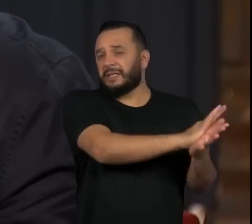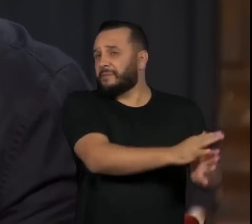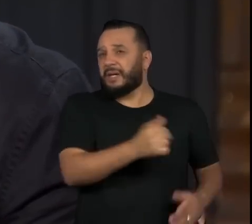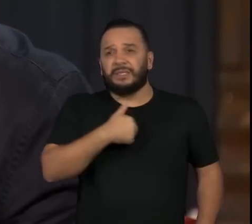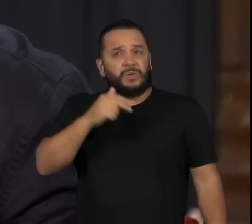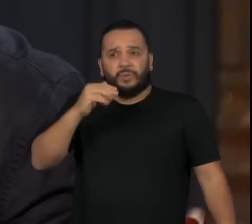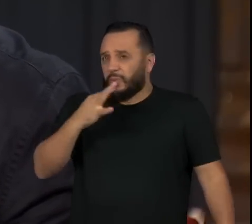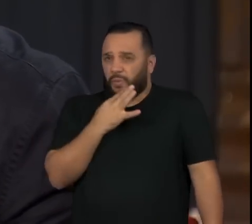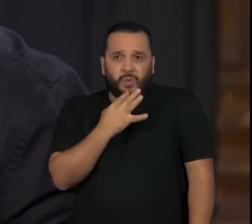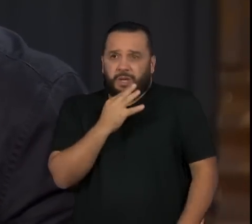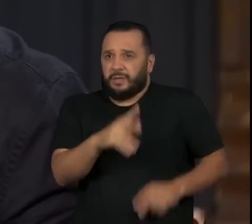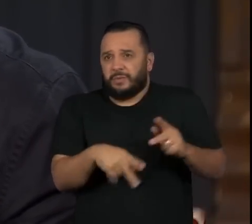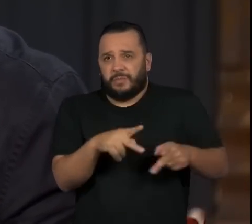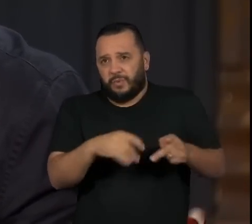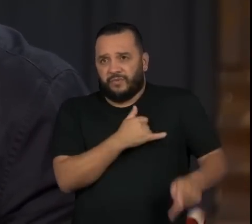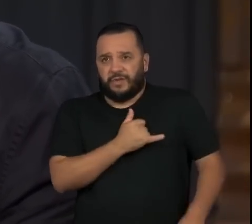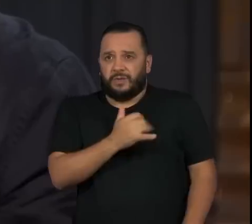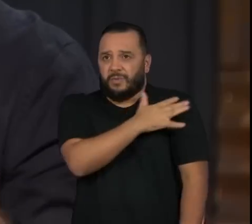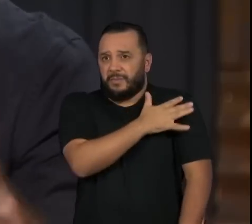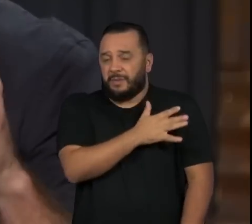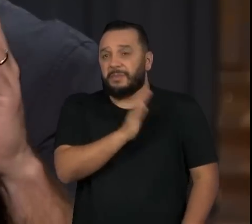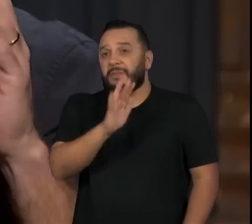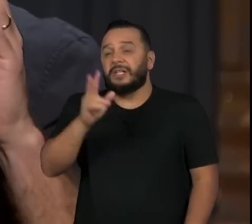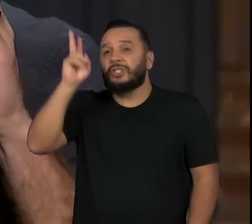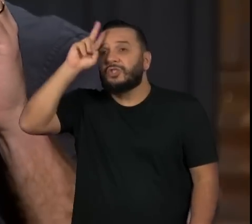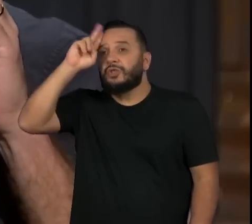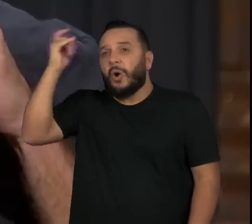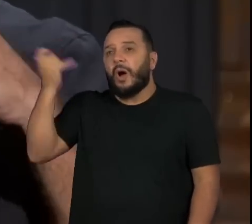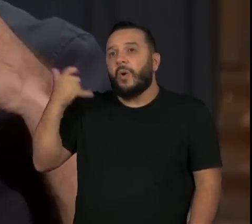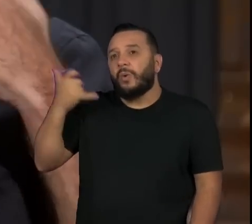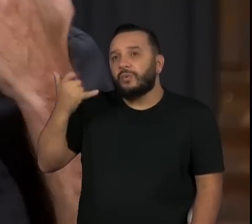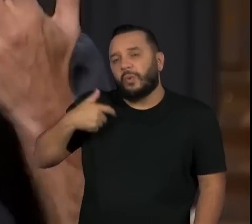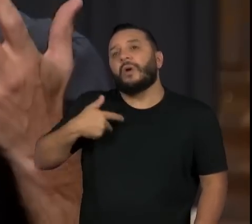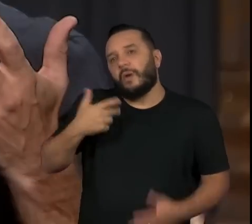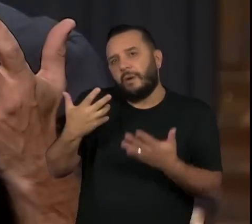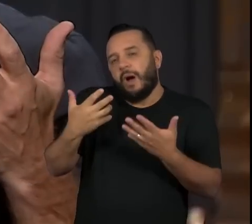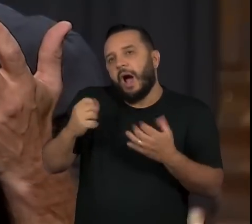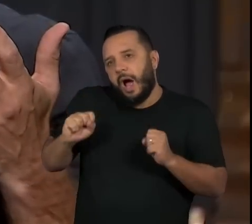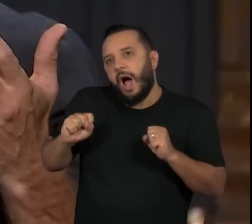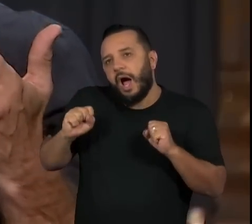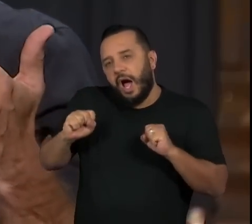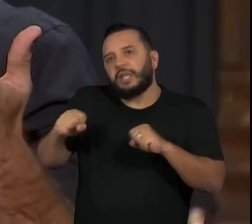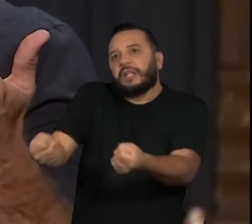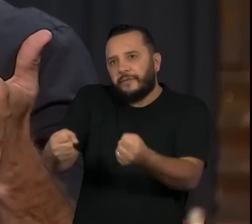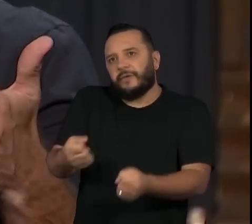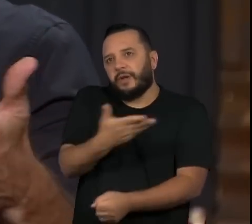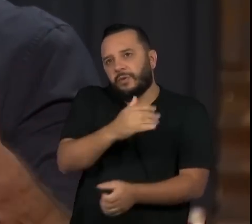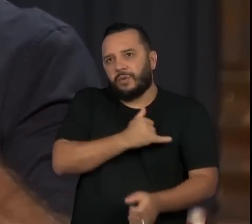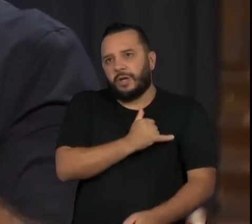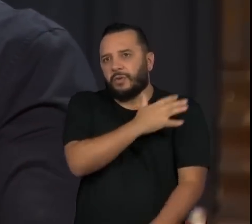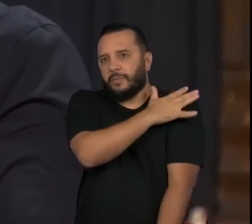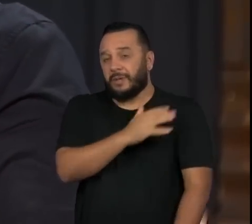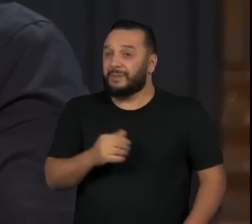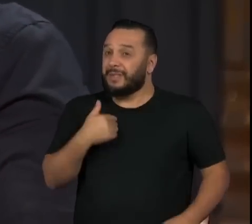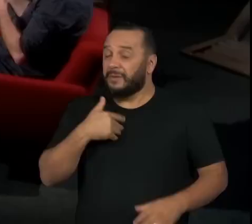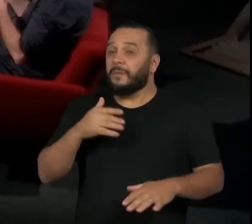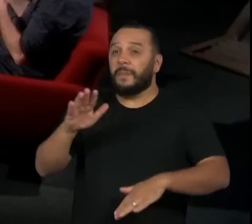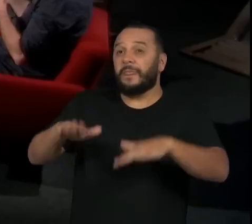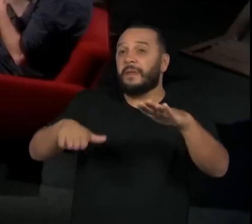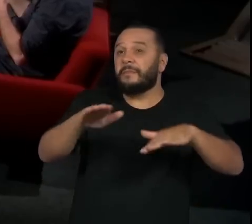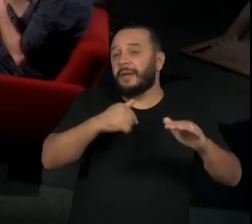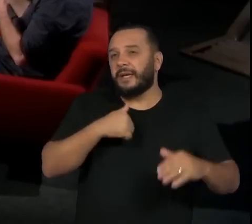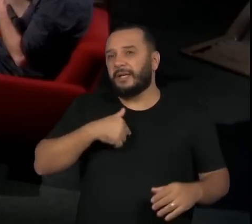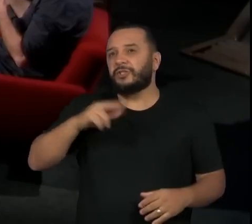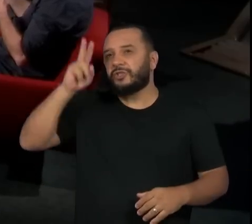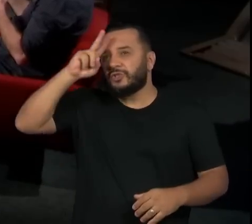Eu não conheço o povo Yanomami. Então, a visão que a gente tem de mundo depende muito das histórias que chegam através da gente. Como